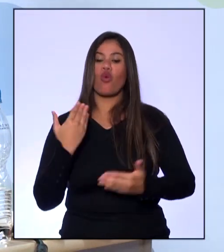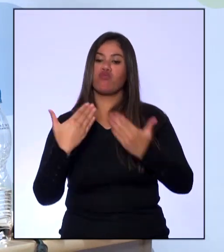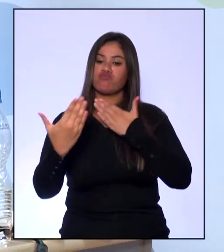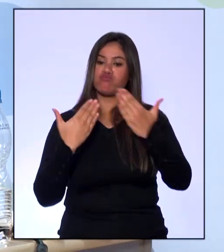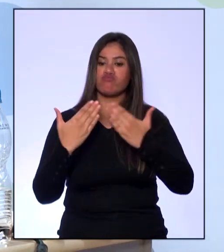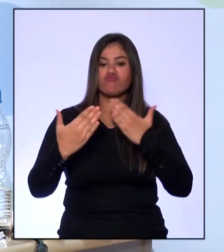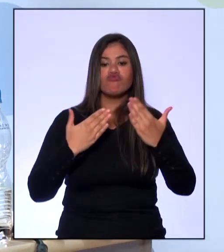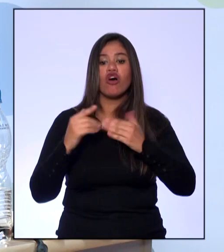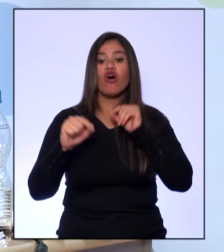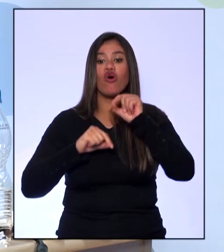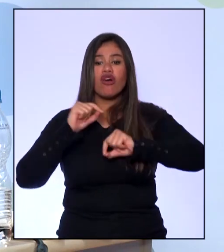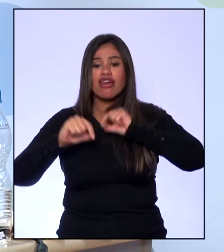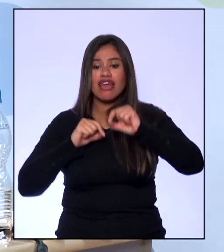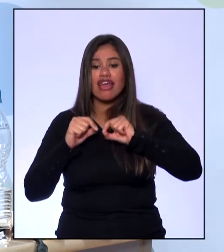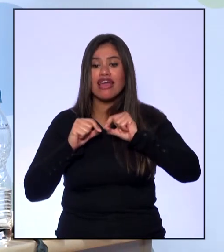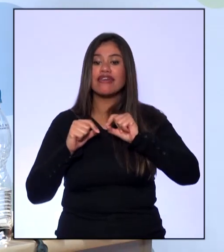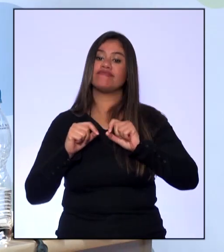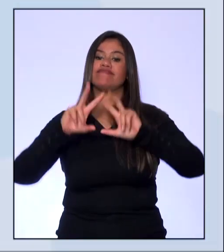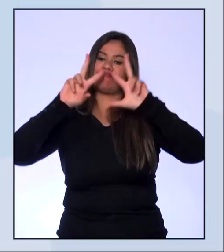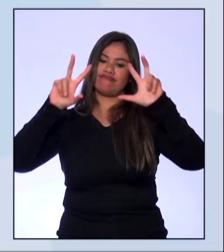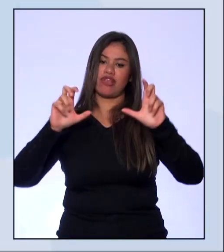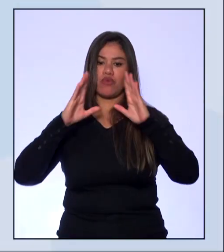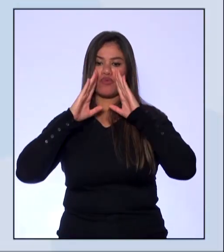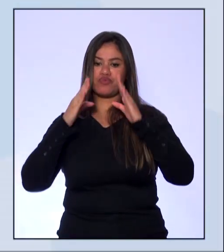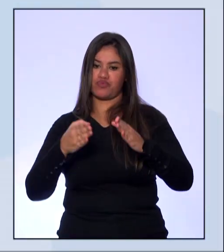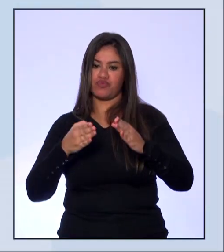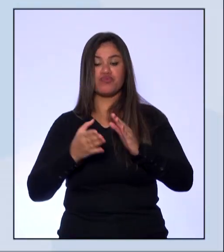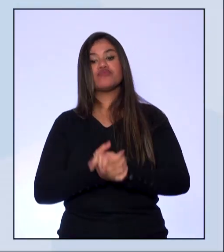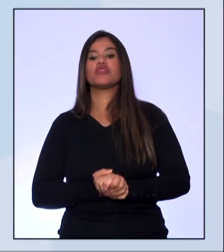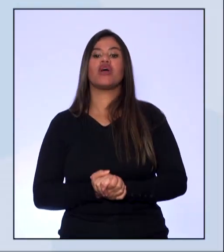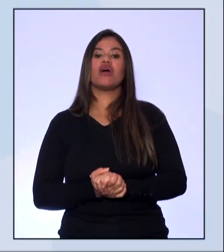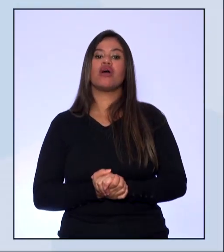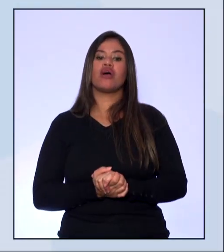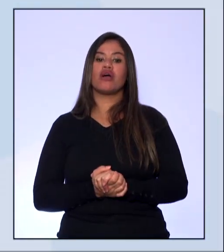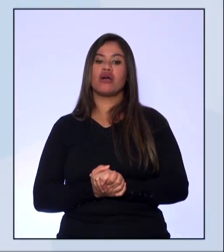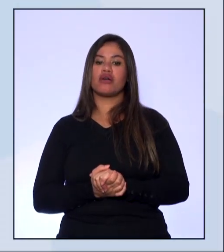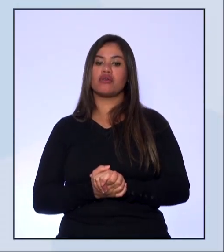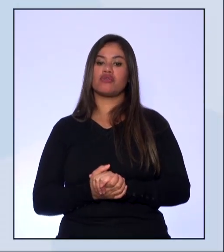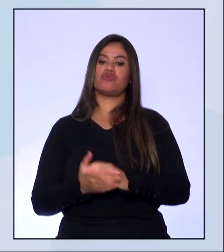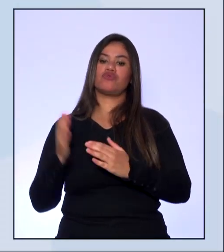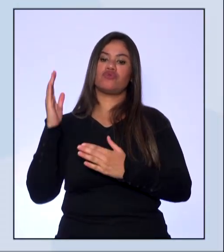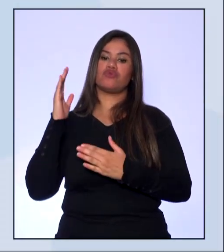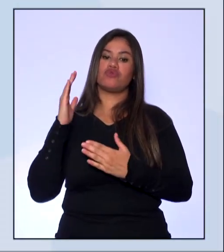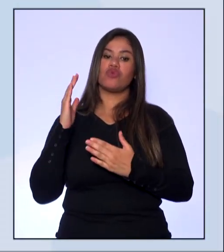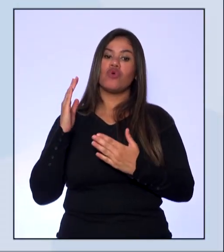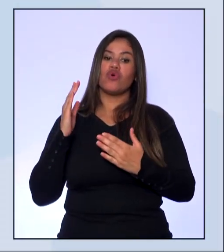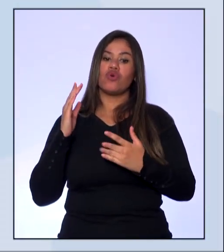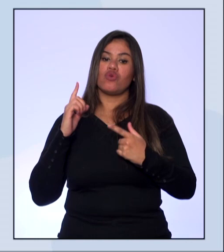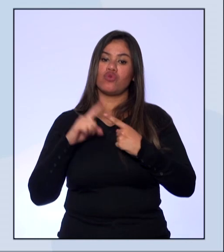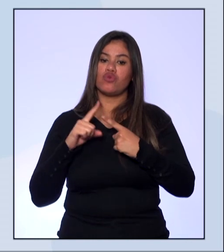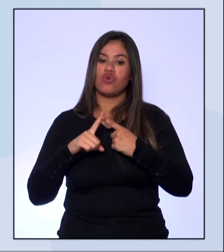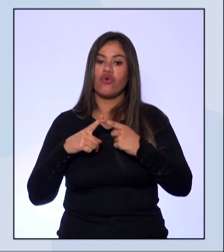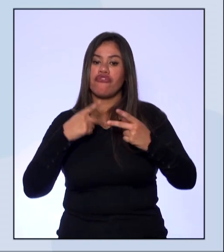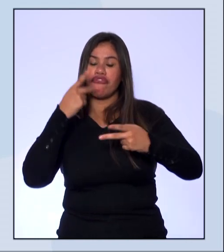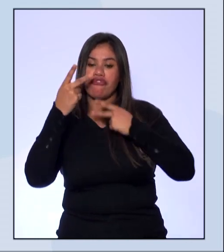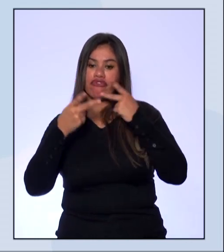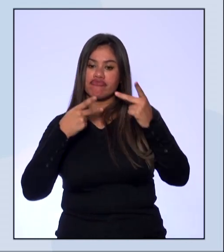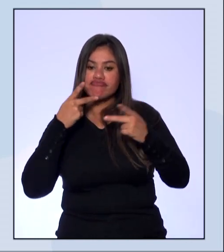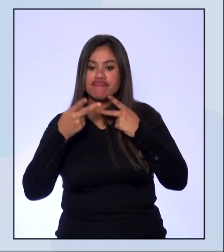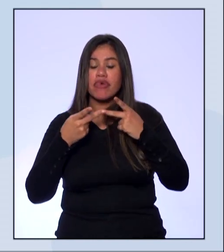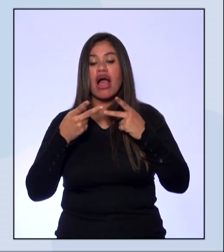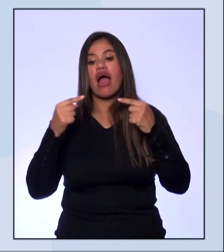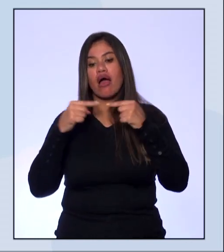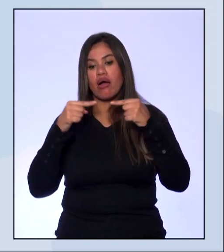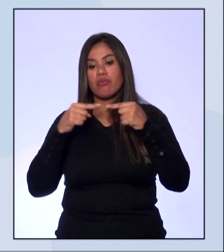assunto específico. O que acabamos de fazer nos trouxe uma narrativa em que dois jovens, Koji e Kaique,